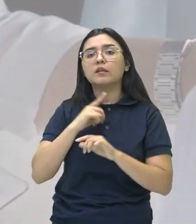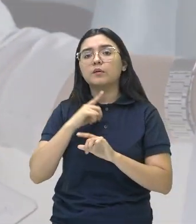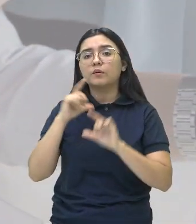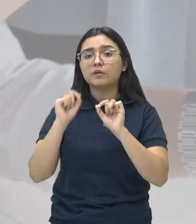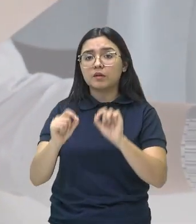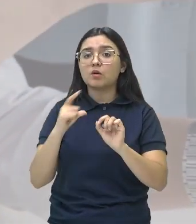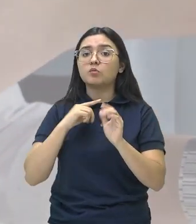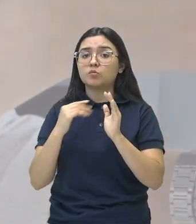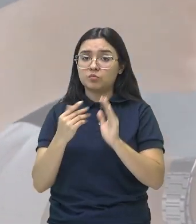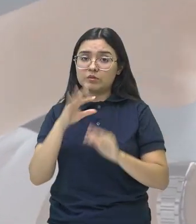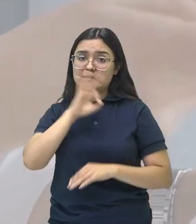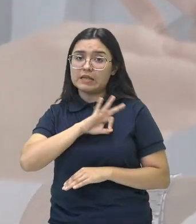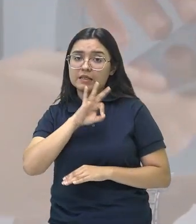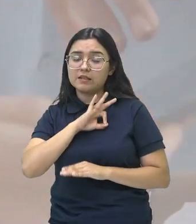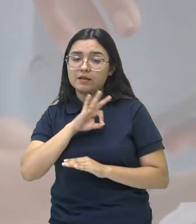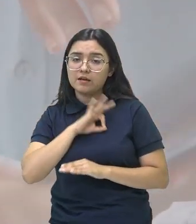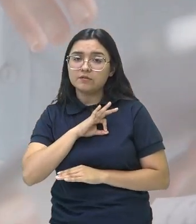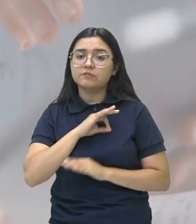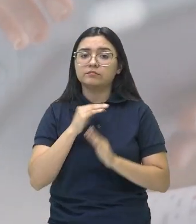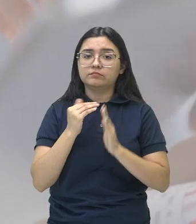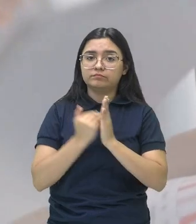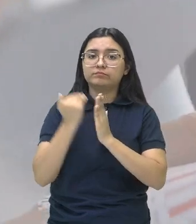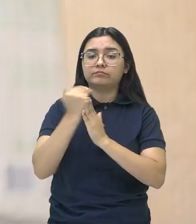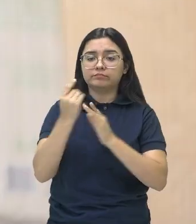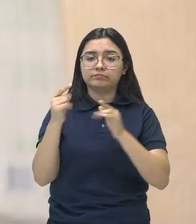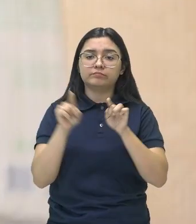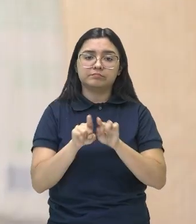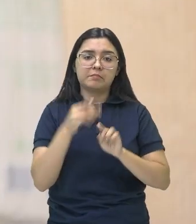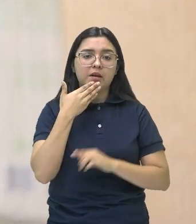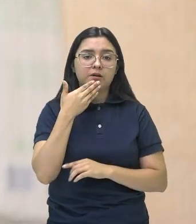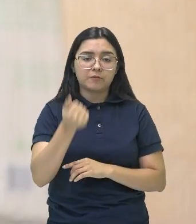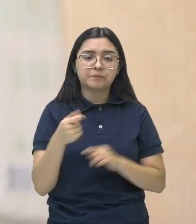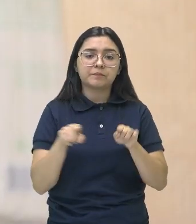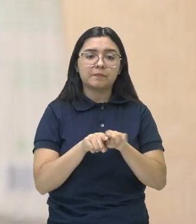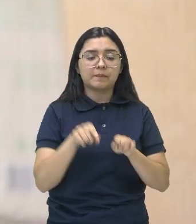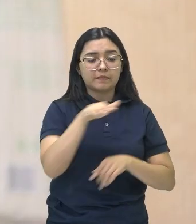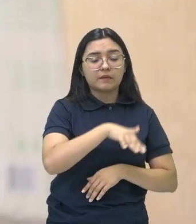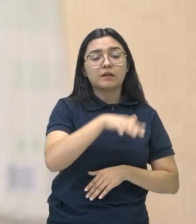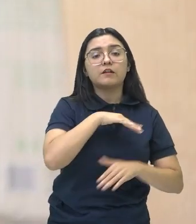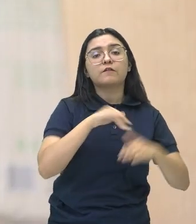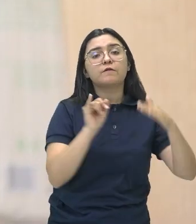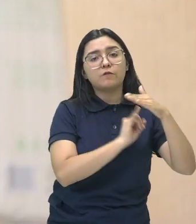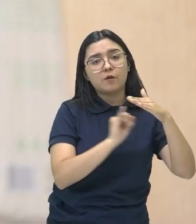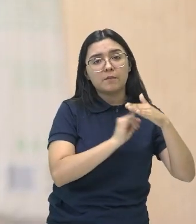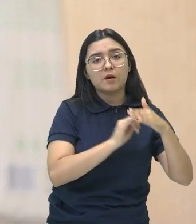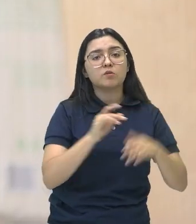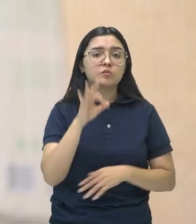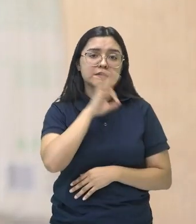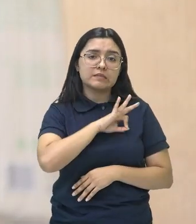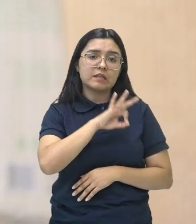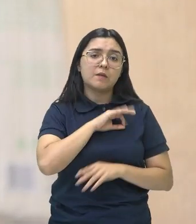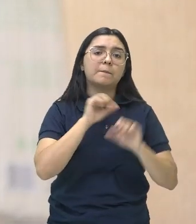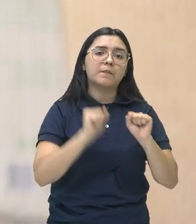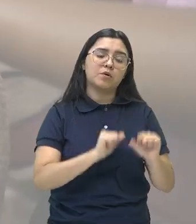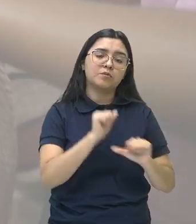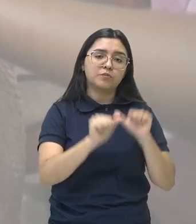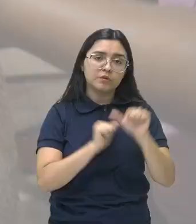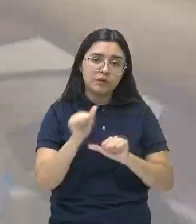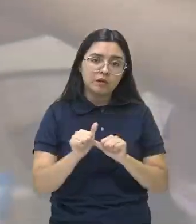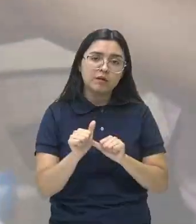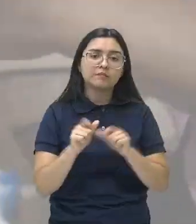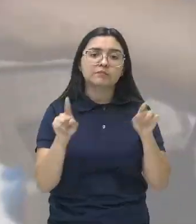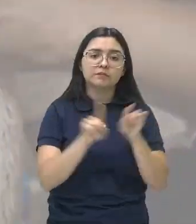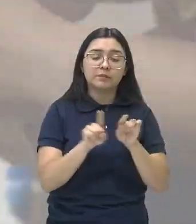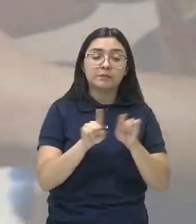elevar os salários médios e oferecer maior estabilidade. No setor informal, os salários podem variar amplamente e,